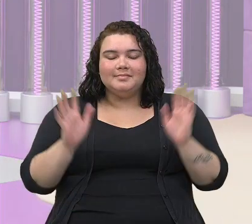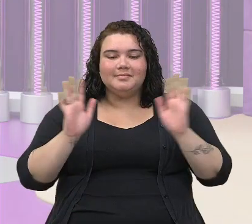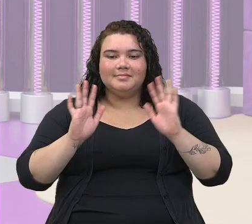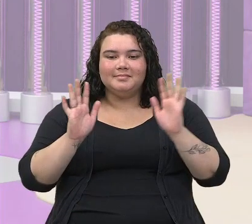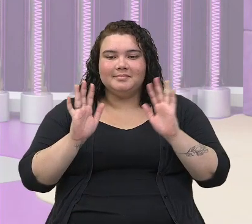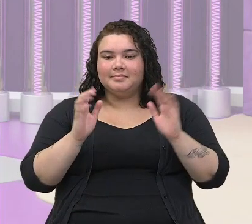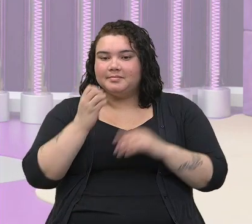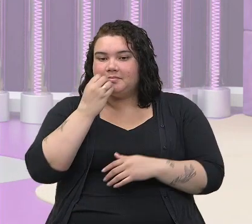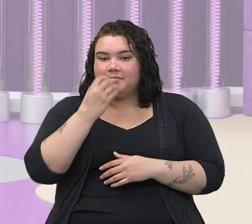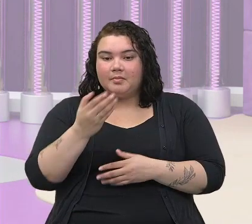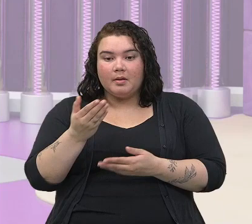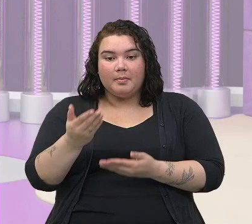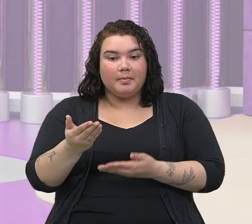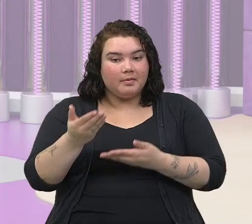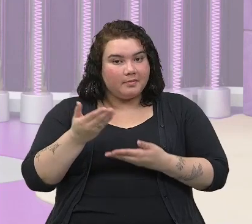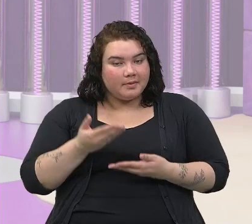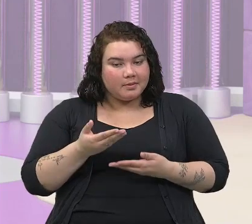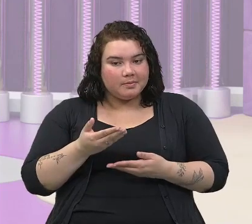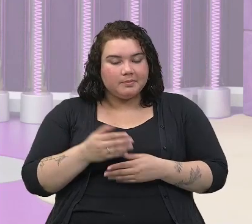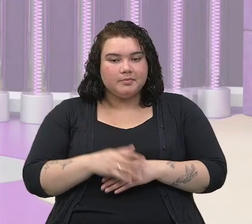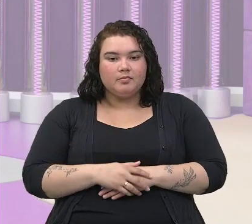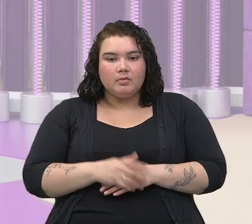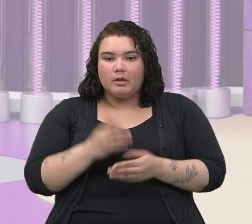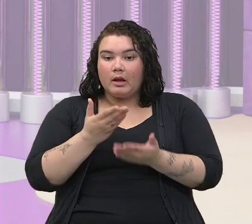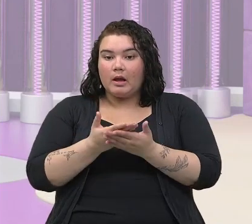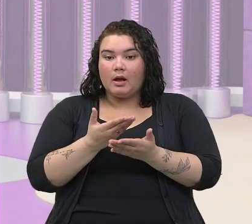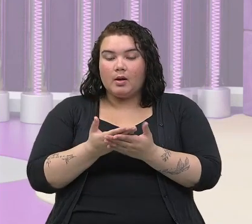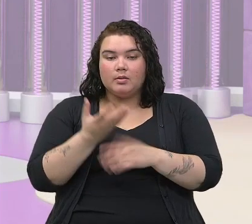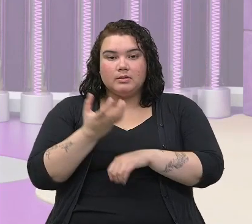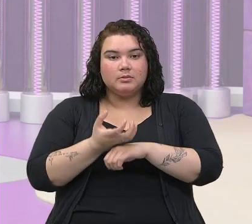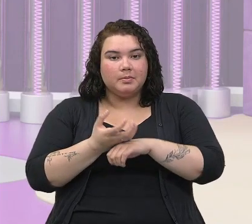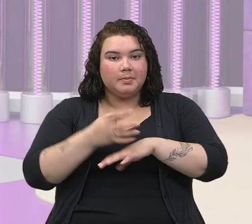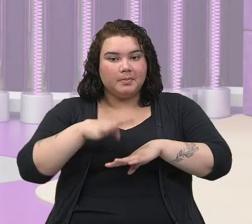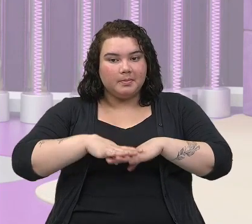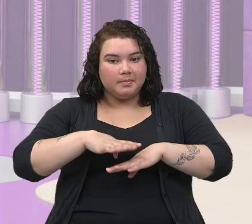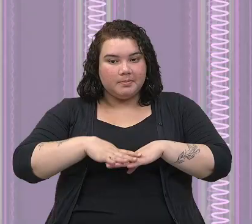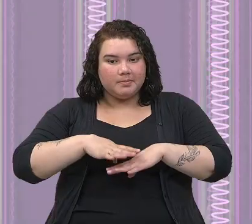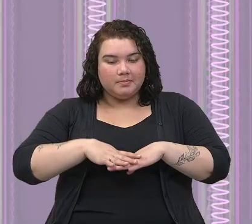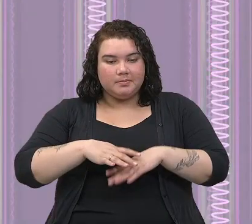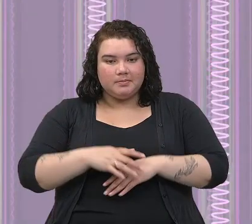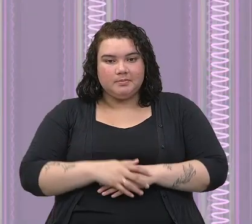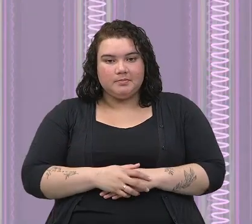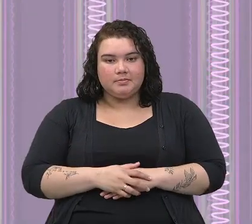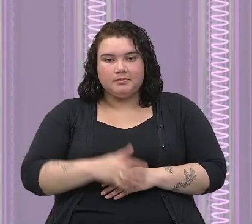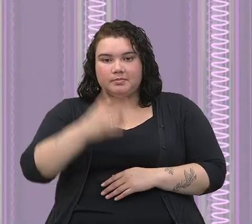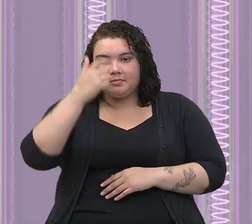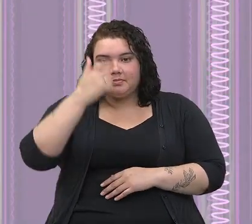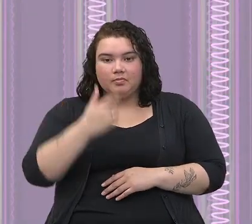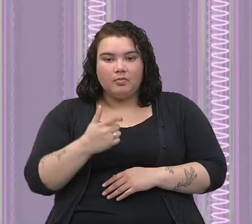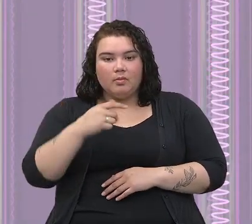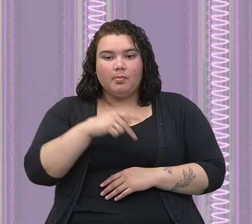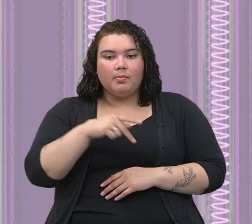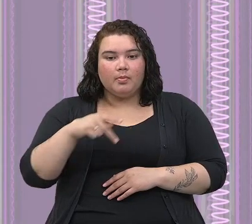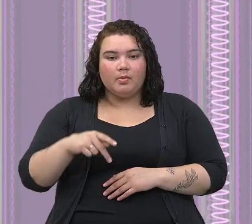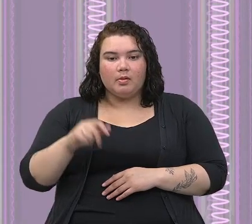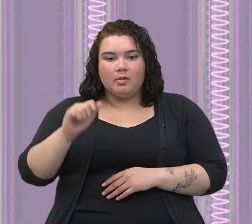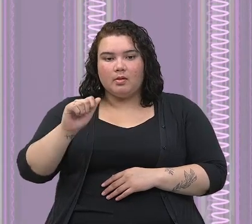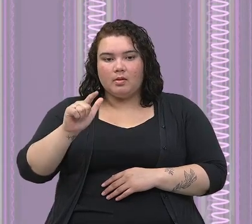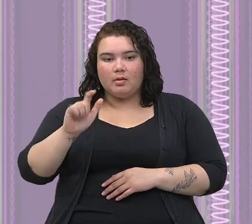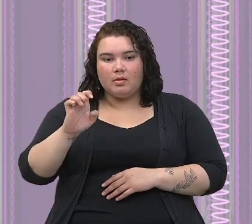seja bem-vinda, seja bem-vindo a mais uma aula de matemática aqui comigo, professor Alexandre